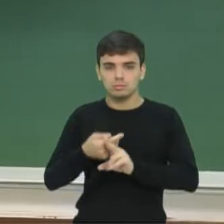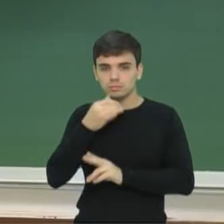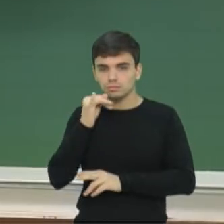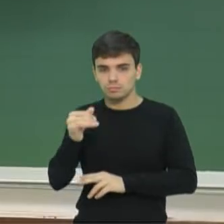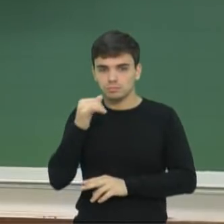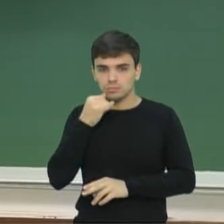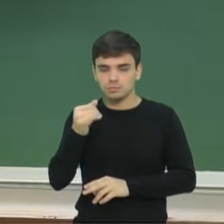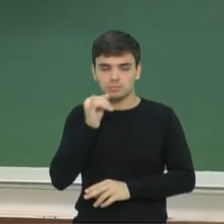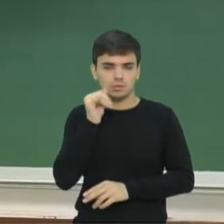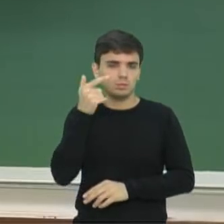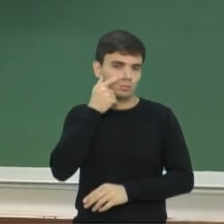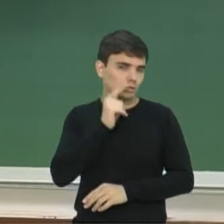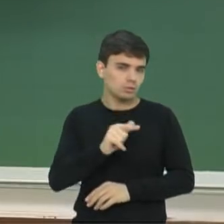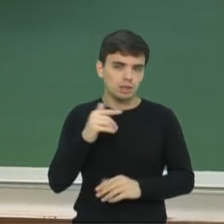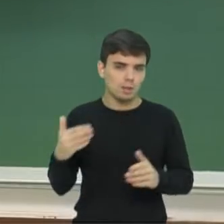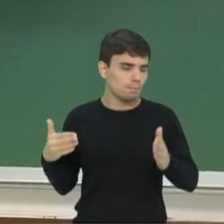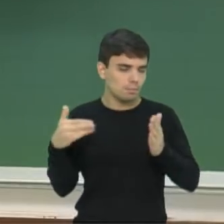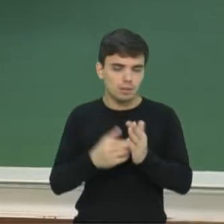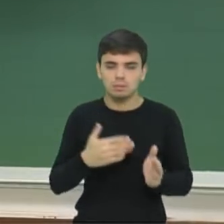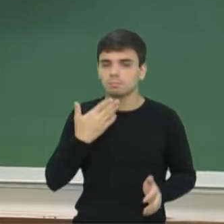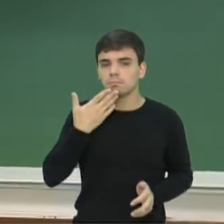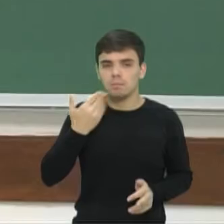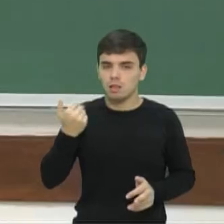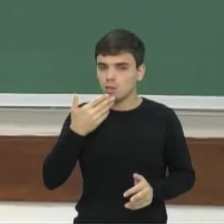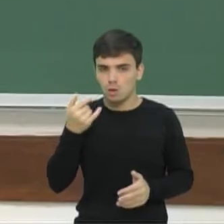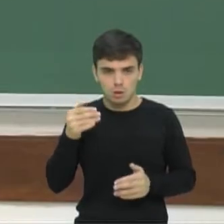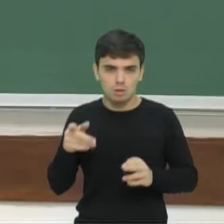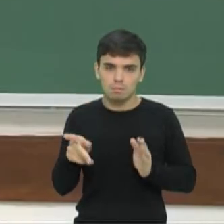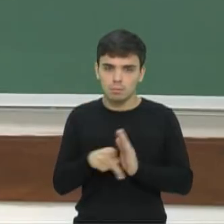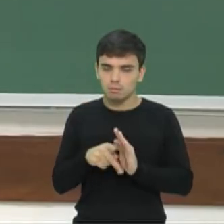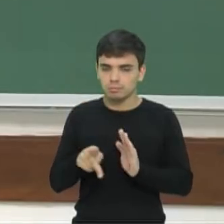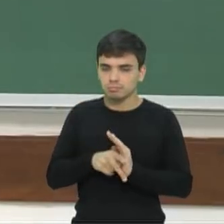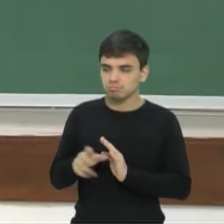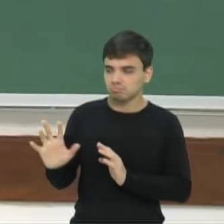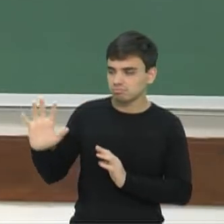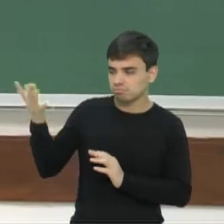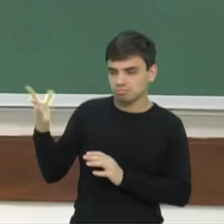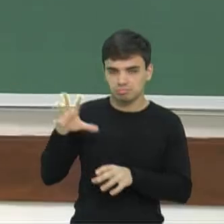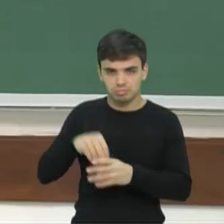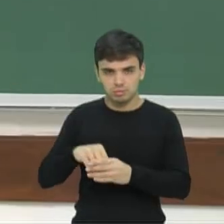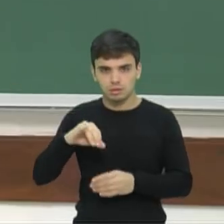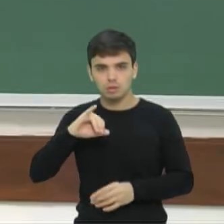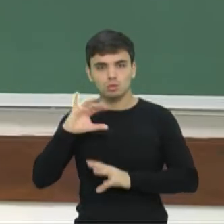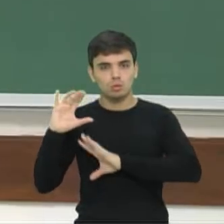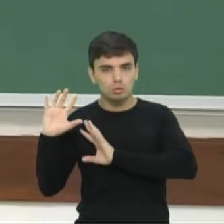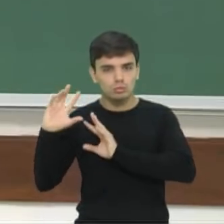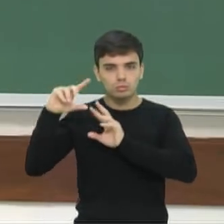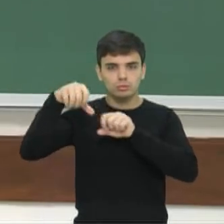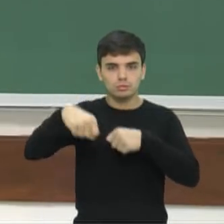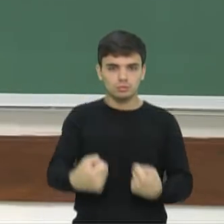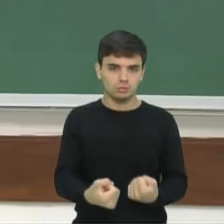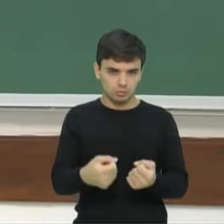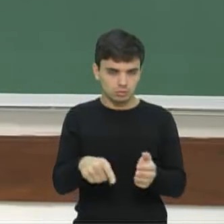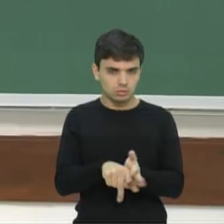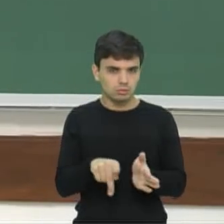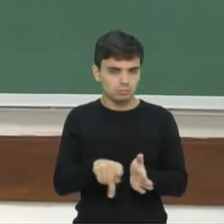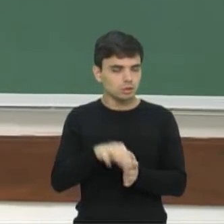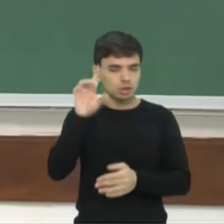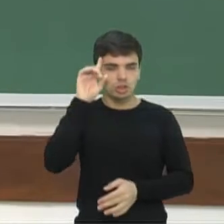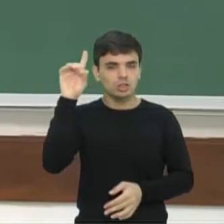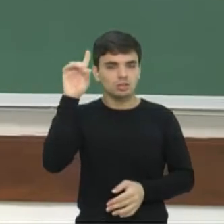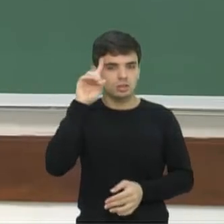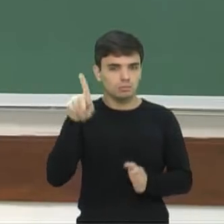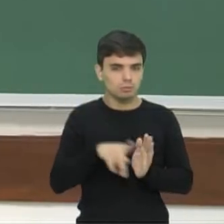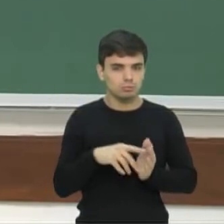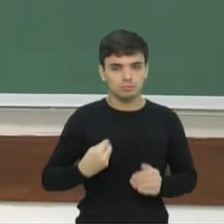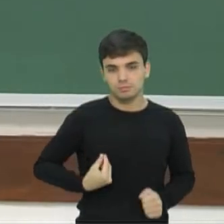a máxima eficiência dentro de qualquer situação, tanto dentro do judô também como dentro de uma situação cotidiana da